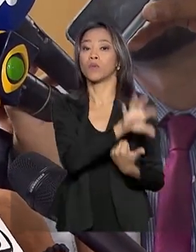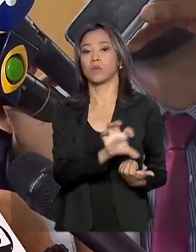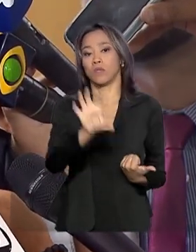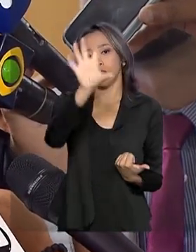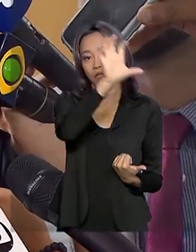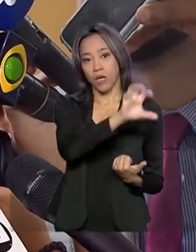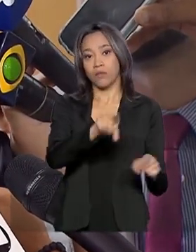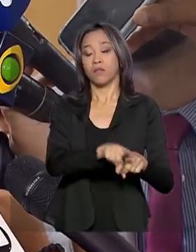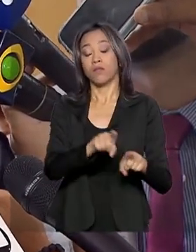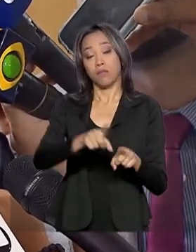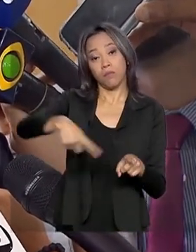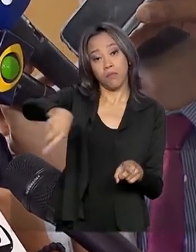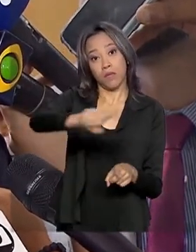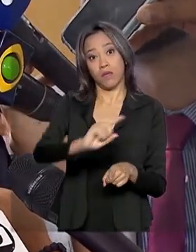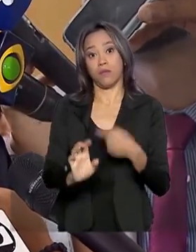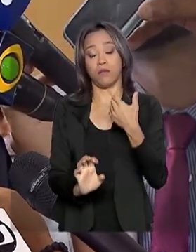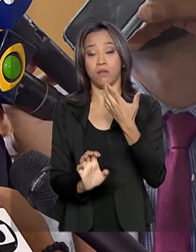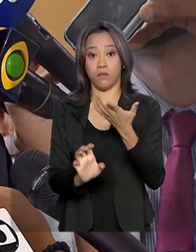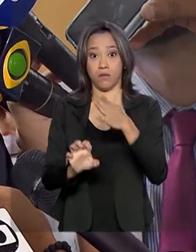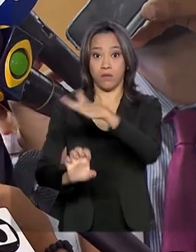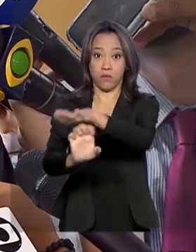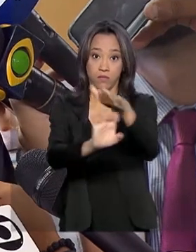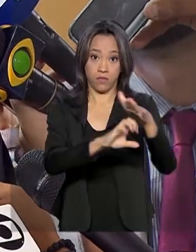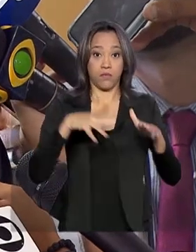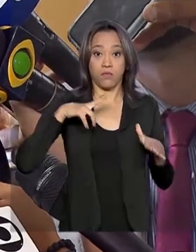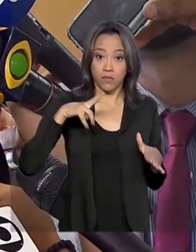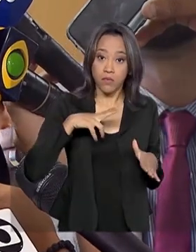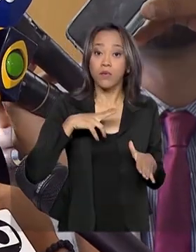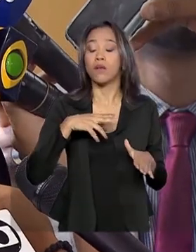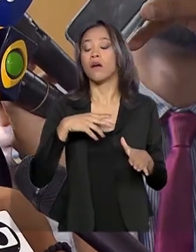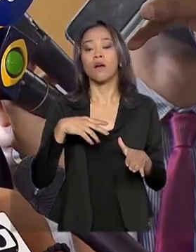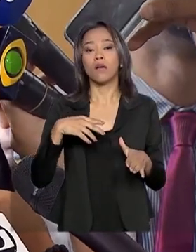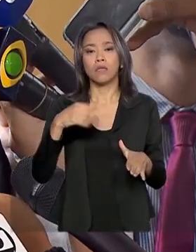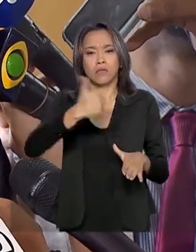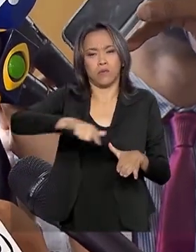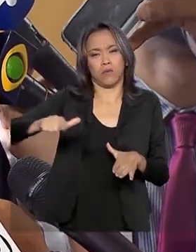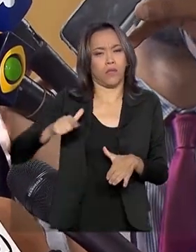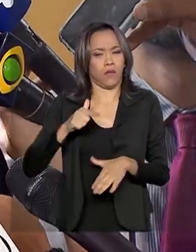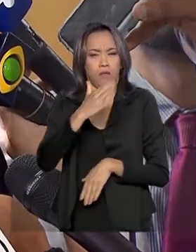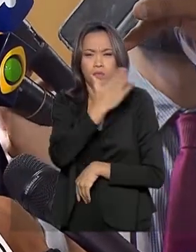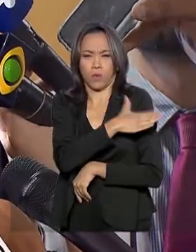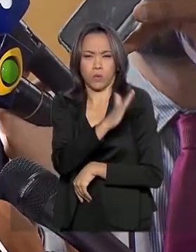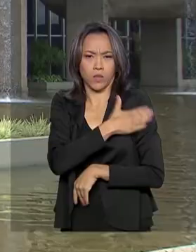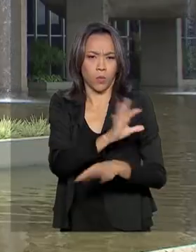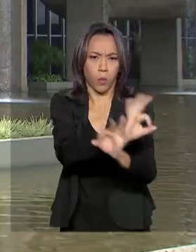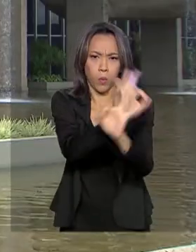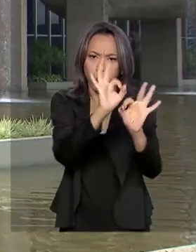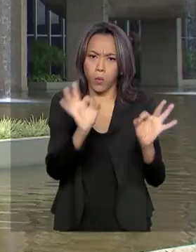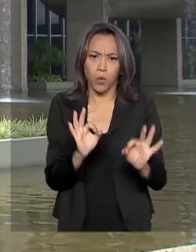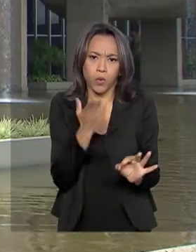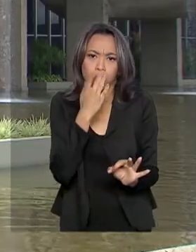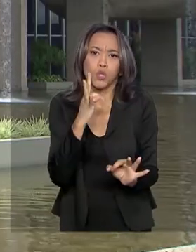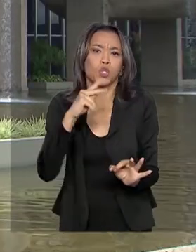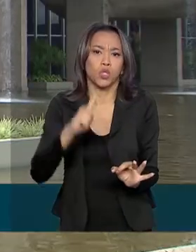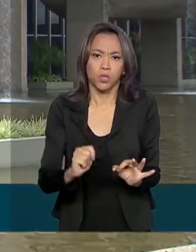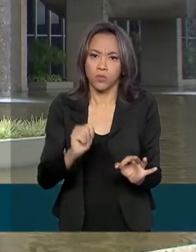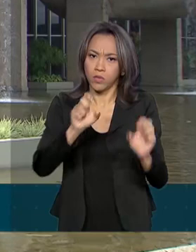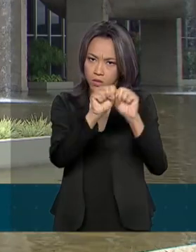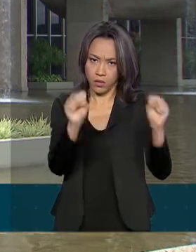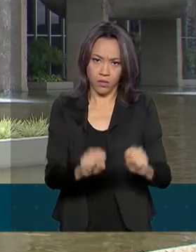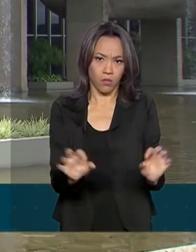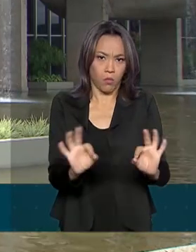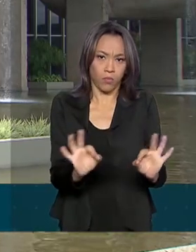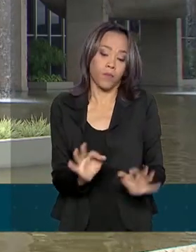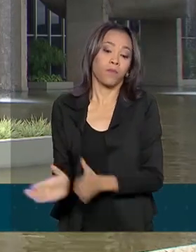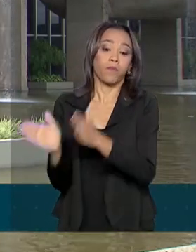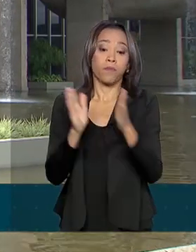Iniciativa privada. O DPEM não tem preconceito com o tipo de unidade prisional desde que ela funcione. Em termos absolutos, o Brasil tem a